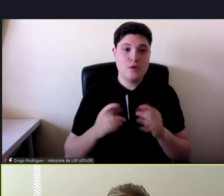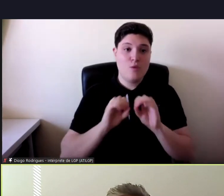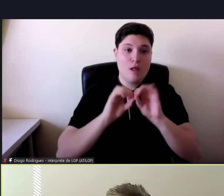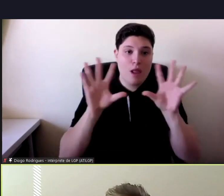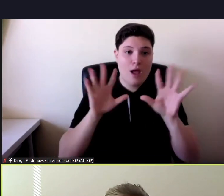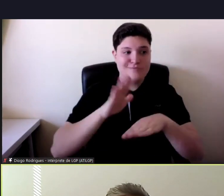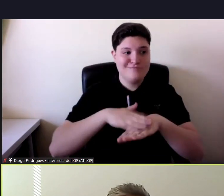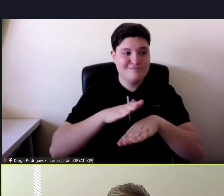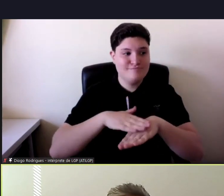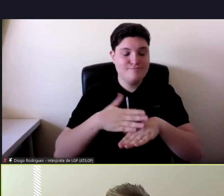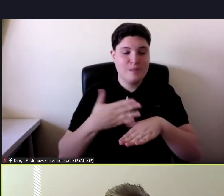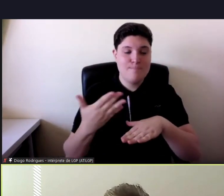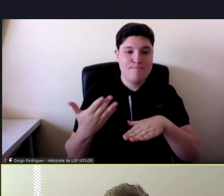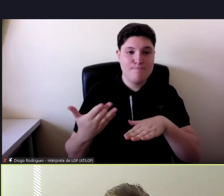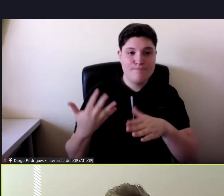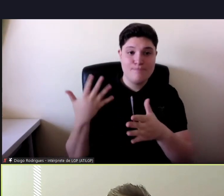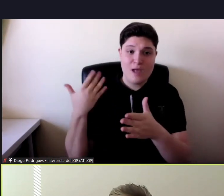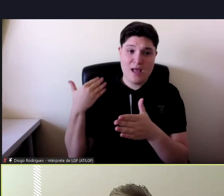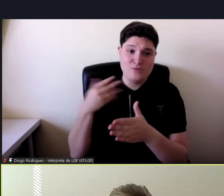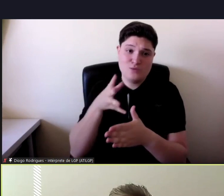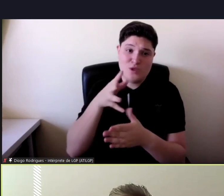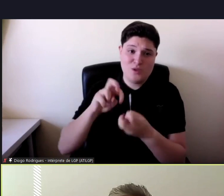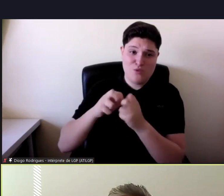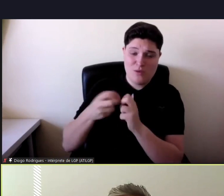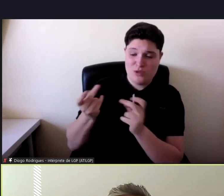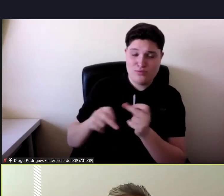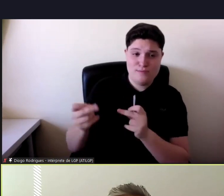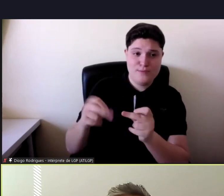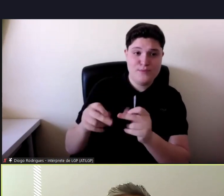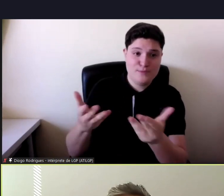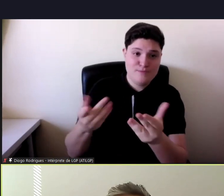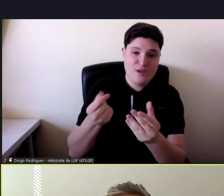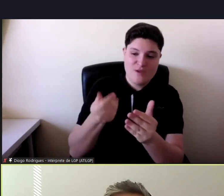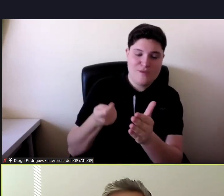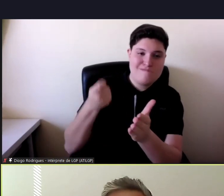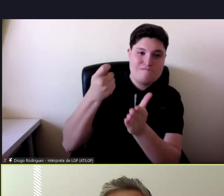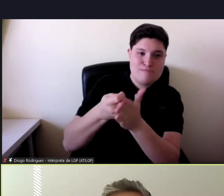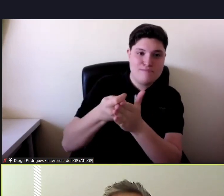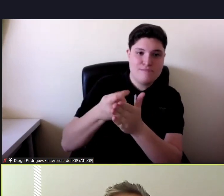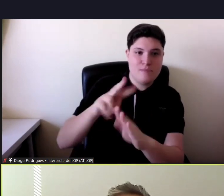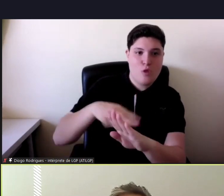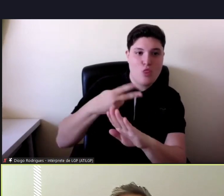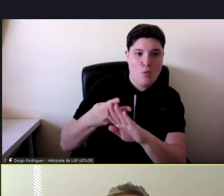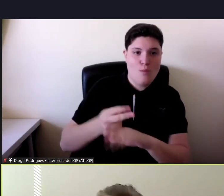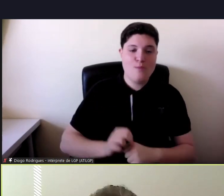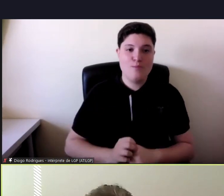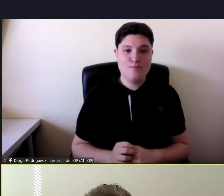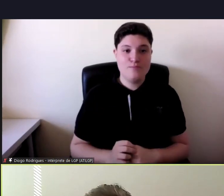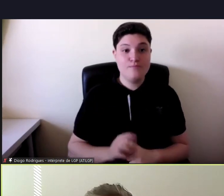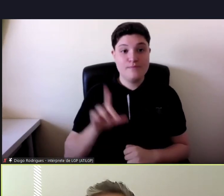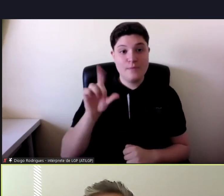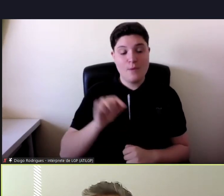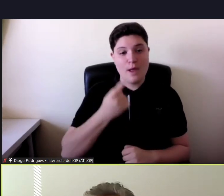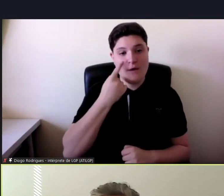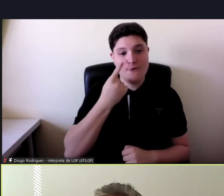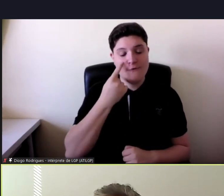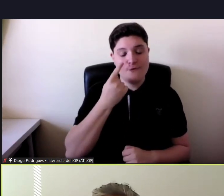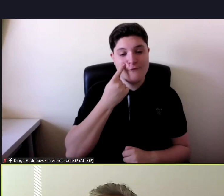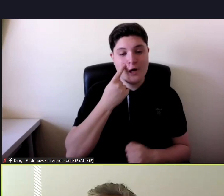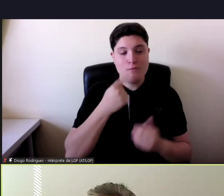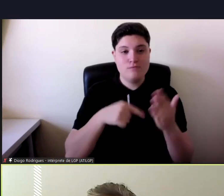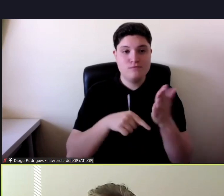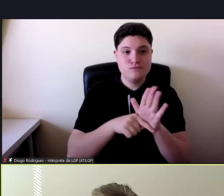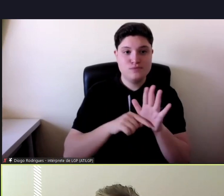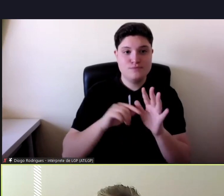dos constrangimentos que eu há pouco referi. Também é importante perceber que a questão das mitigações, da mitigação das